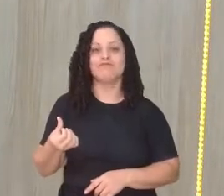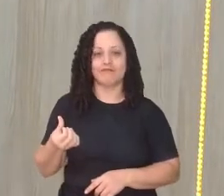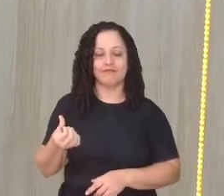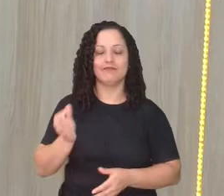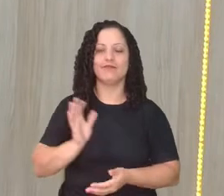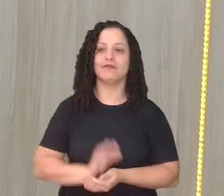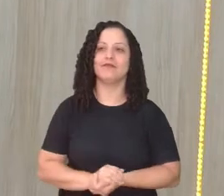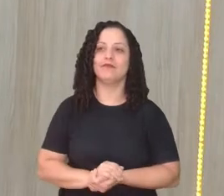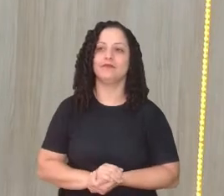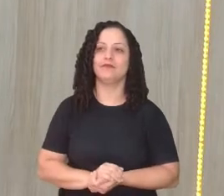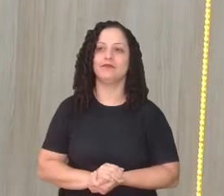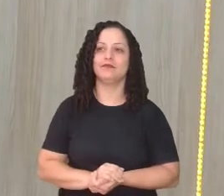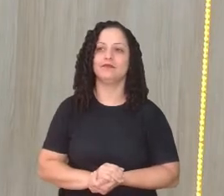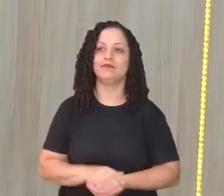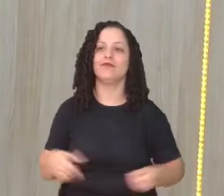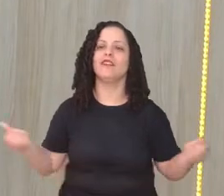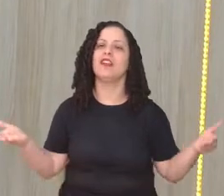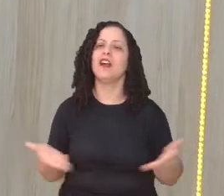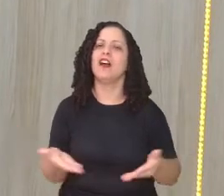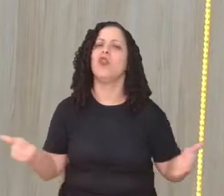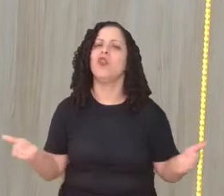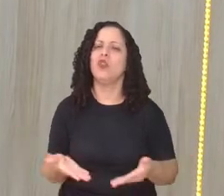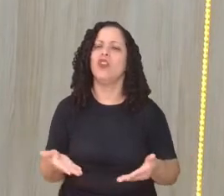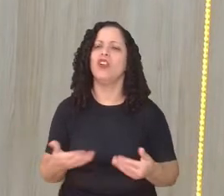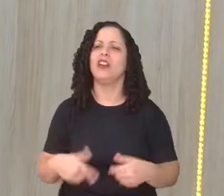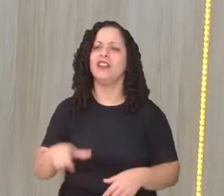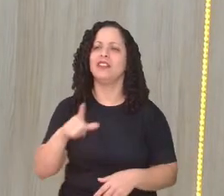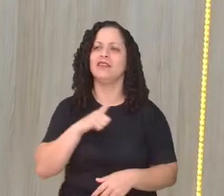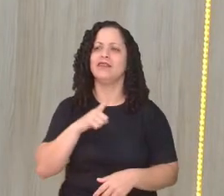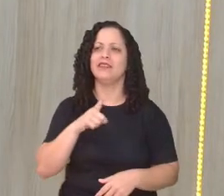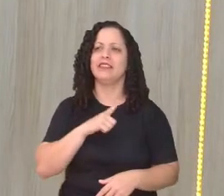unidades. Ora, se eu tenho